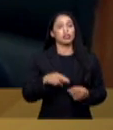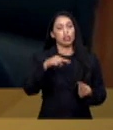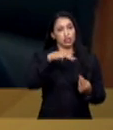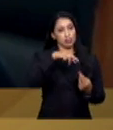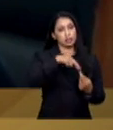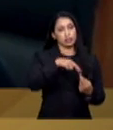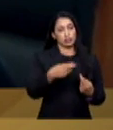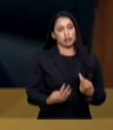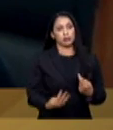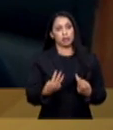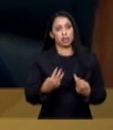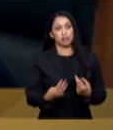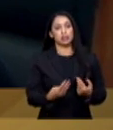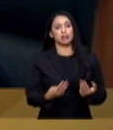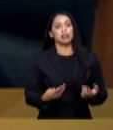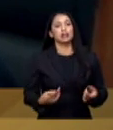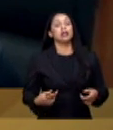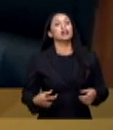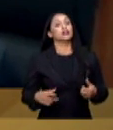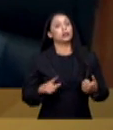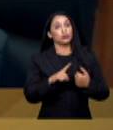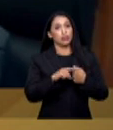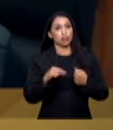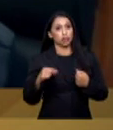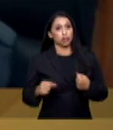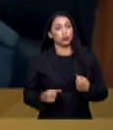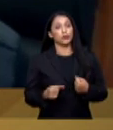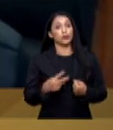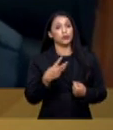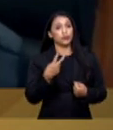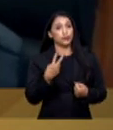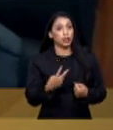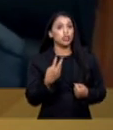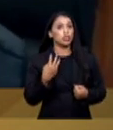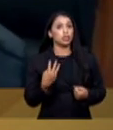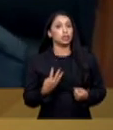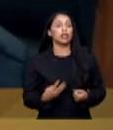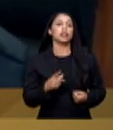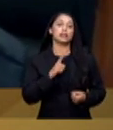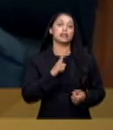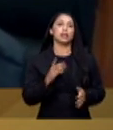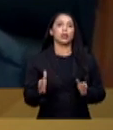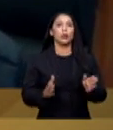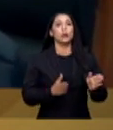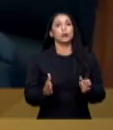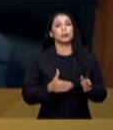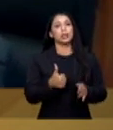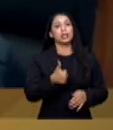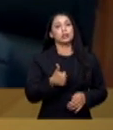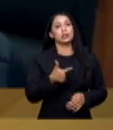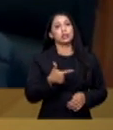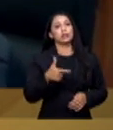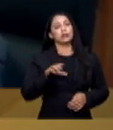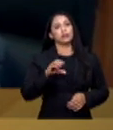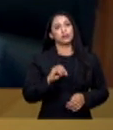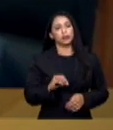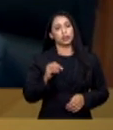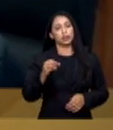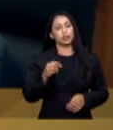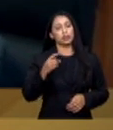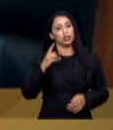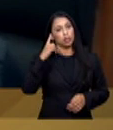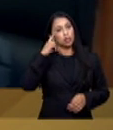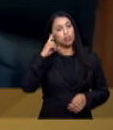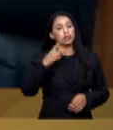3, no artigo 23, quando prevê o prazo decadencial de 120 dias, nem